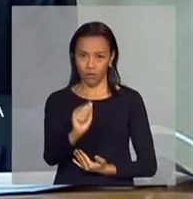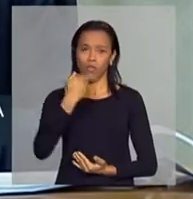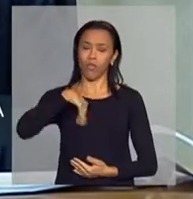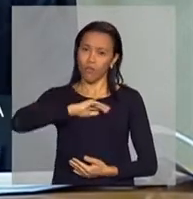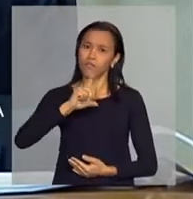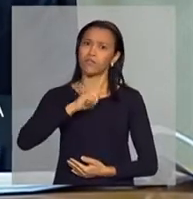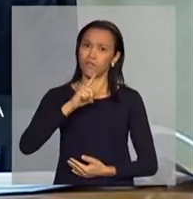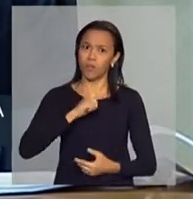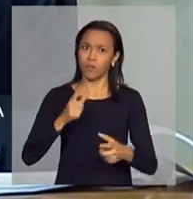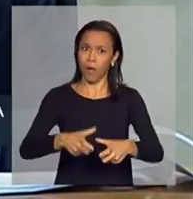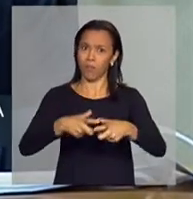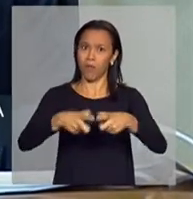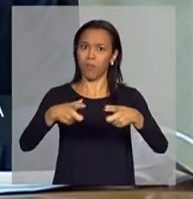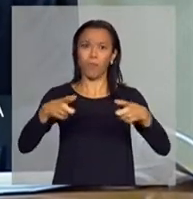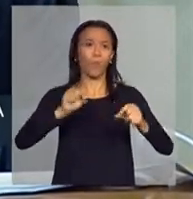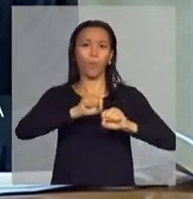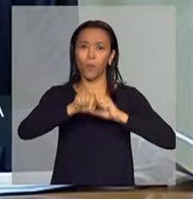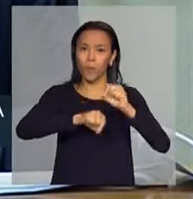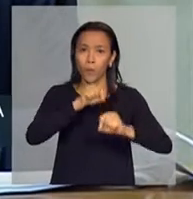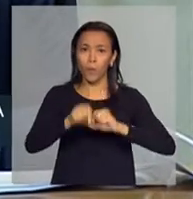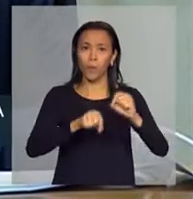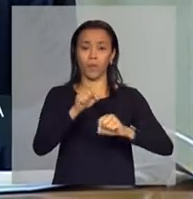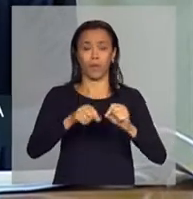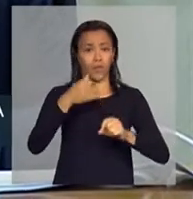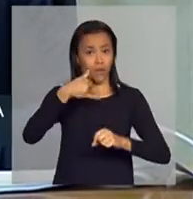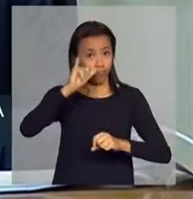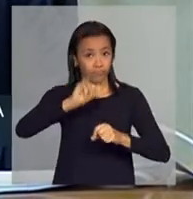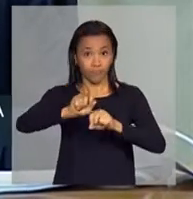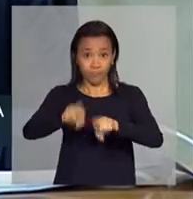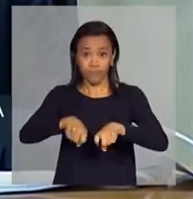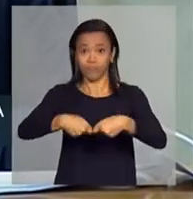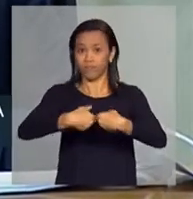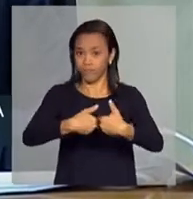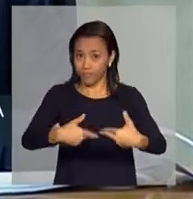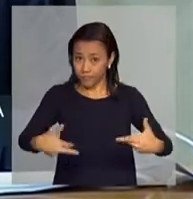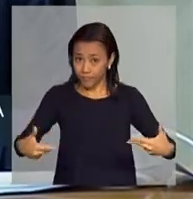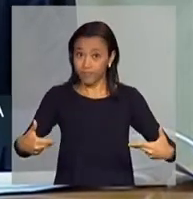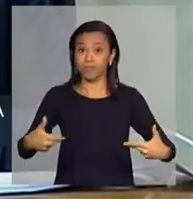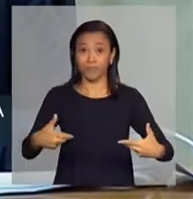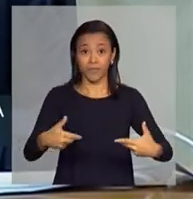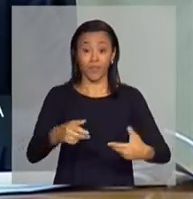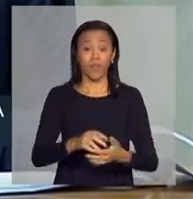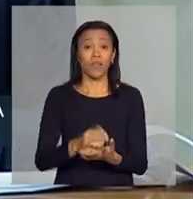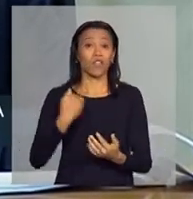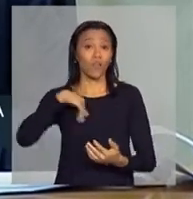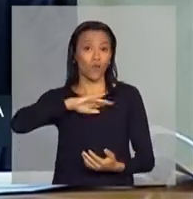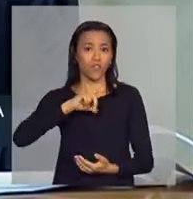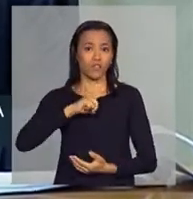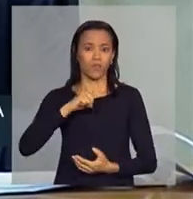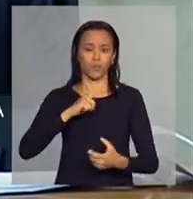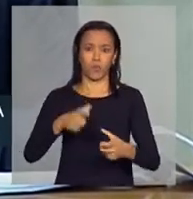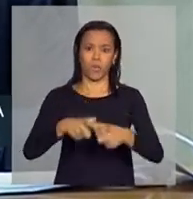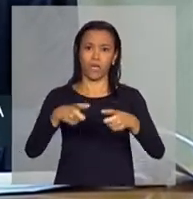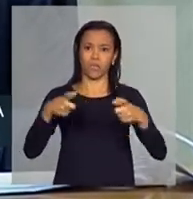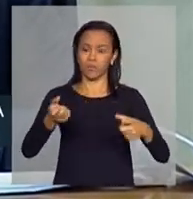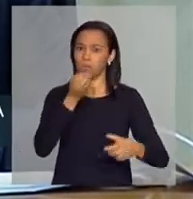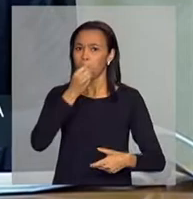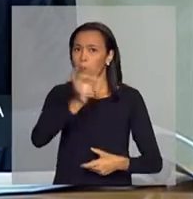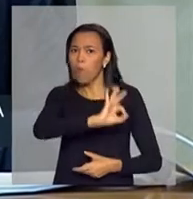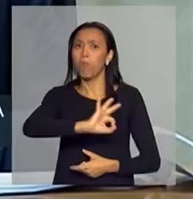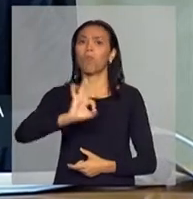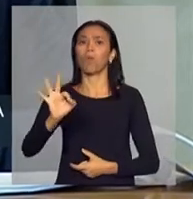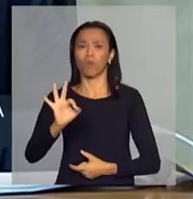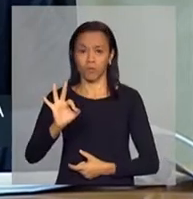da agropecuária de 9,7 por cento no trimestre que é um crescimento excepcional